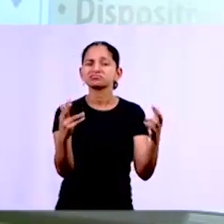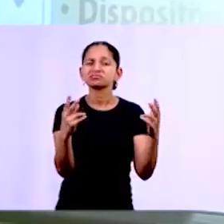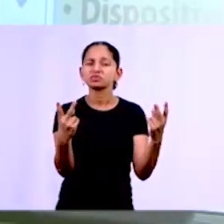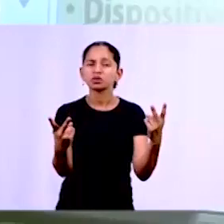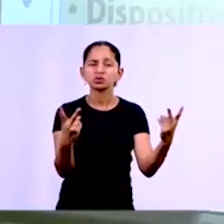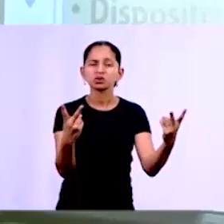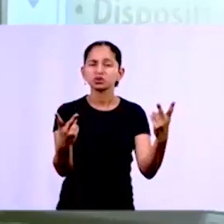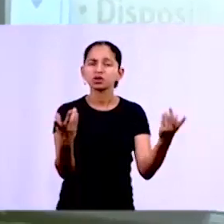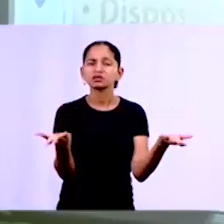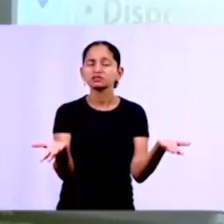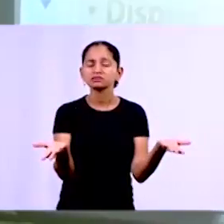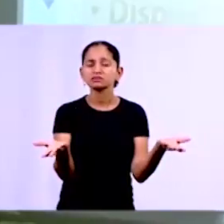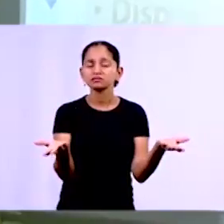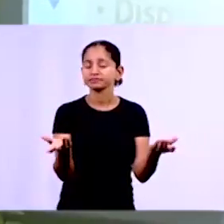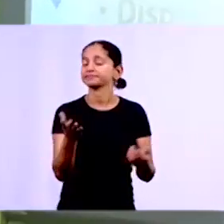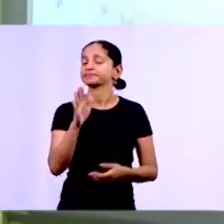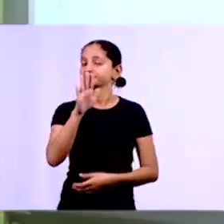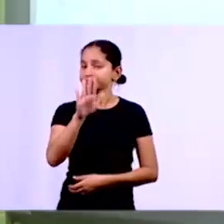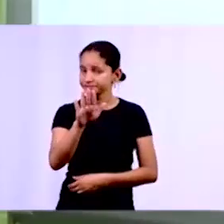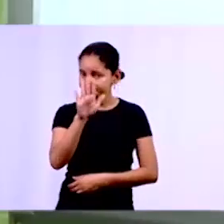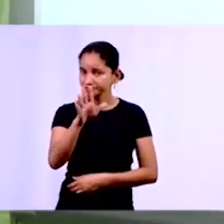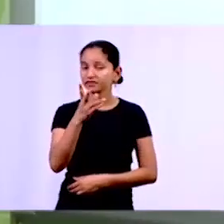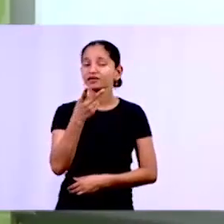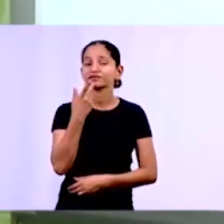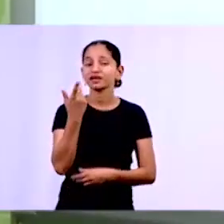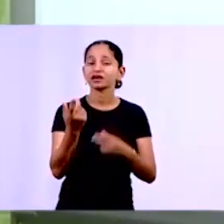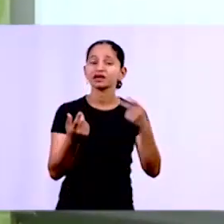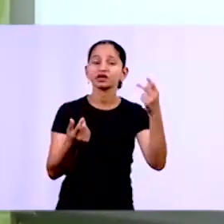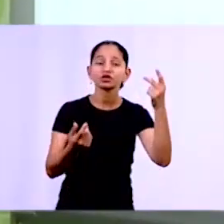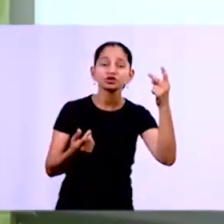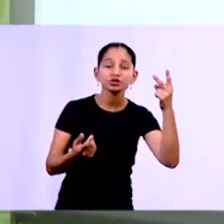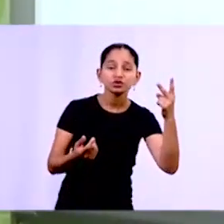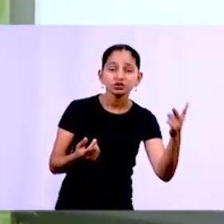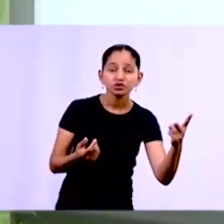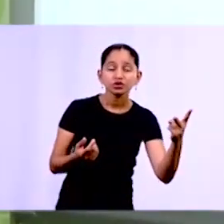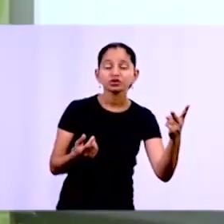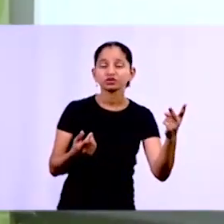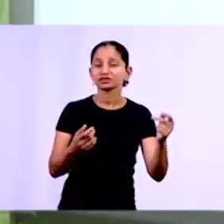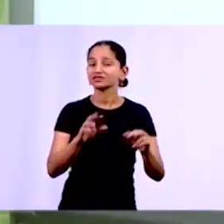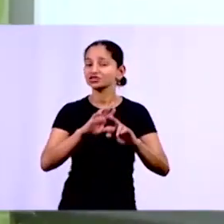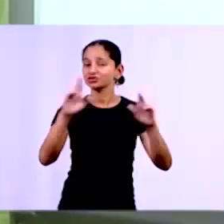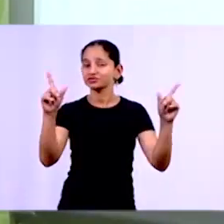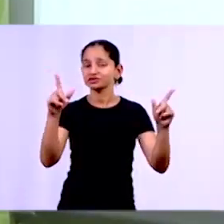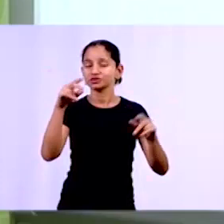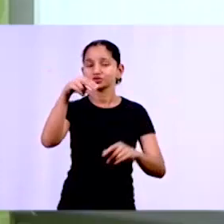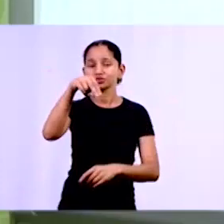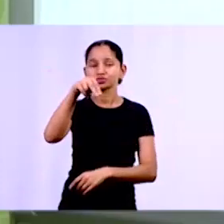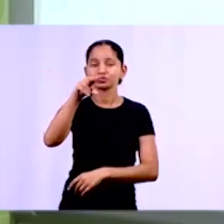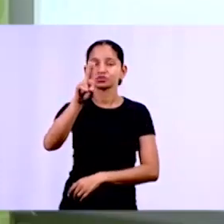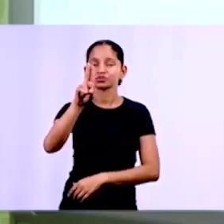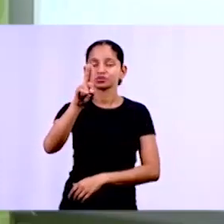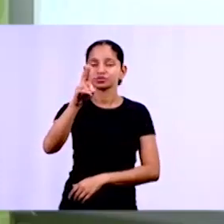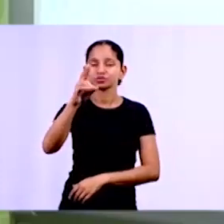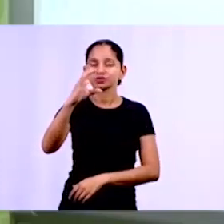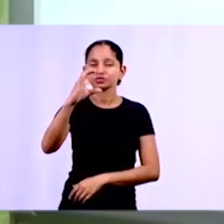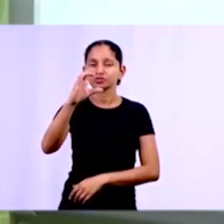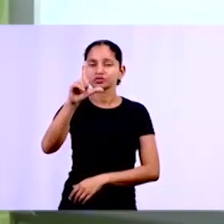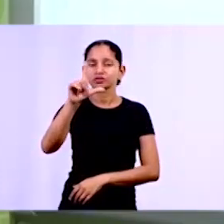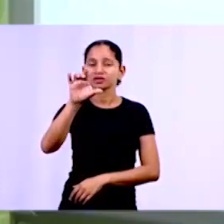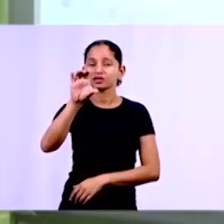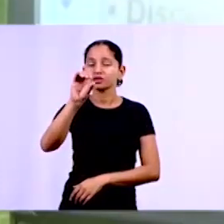2? Falei para vocês que esse computador tem 2 núcleos, não 2 processadores. 2